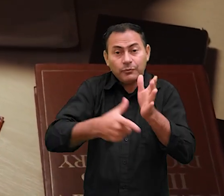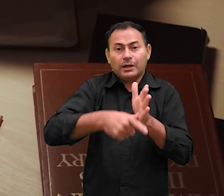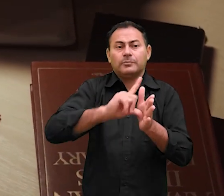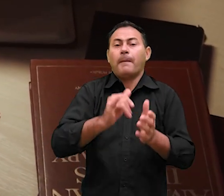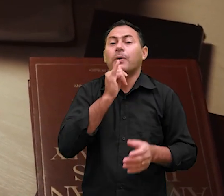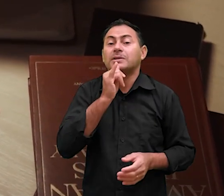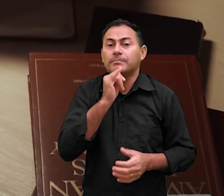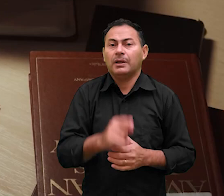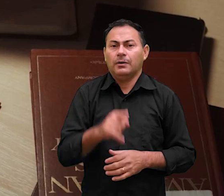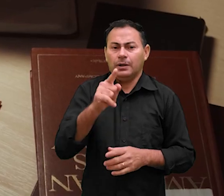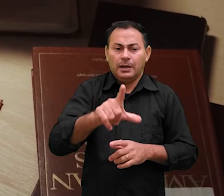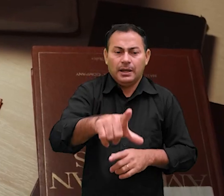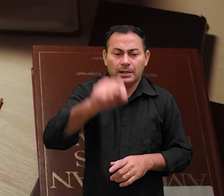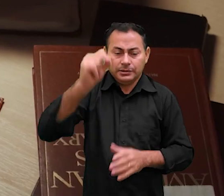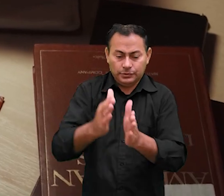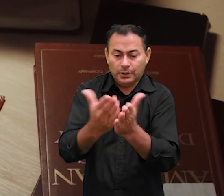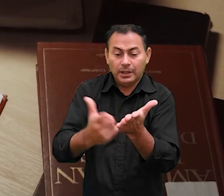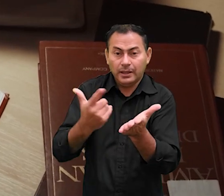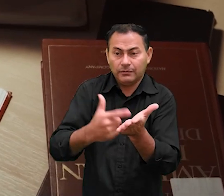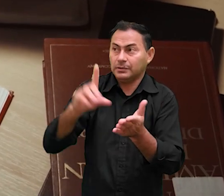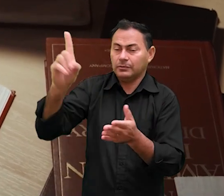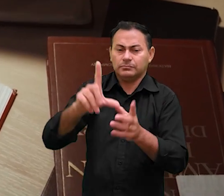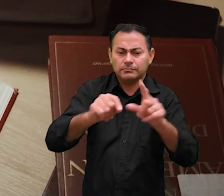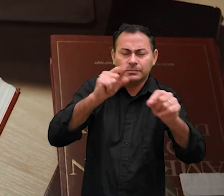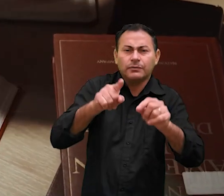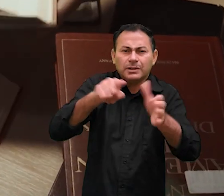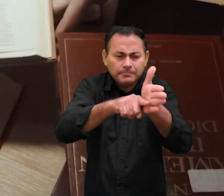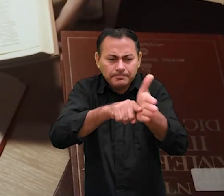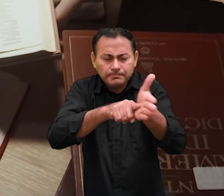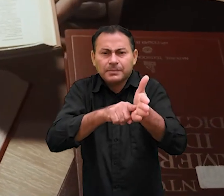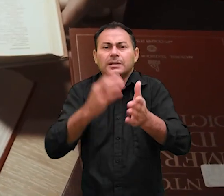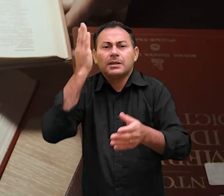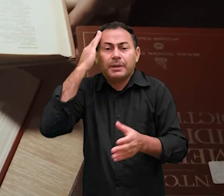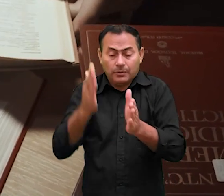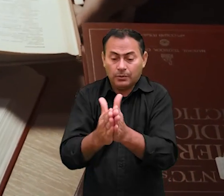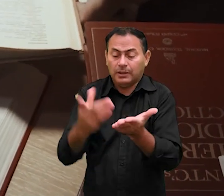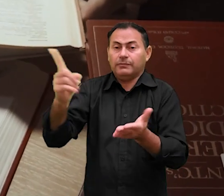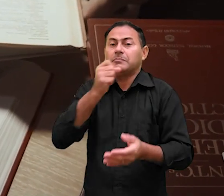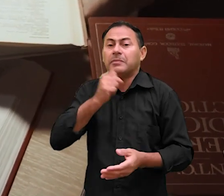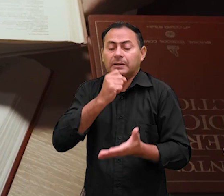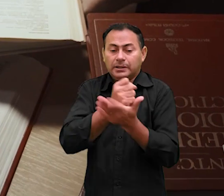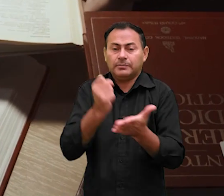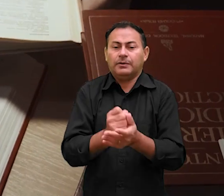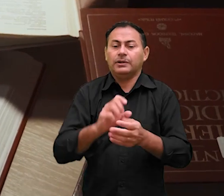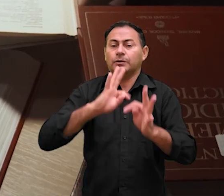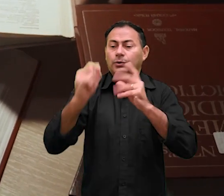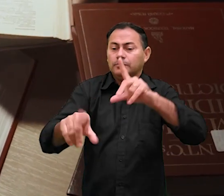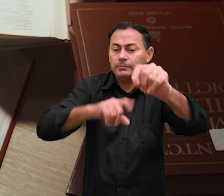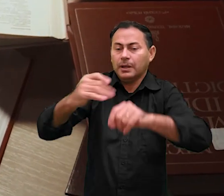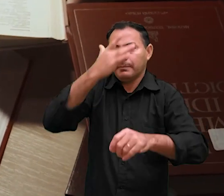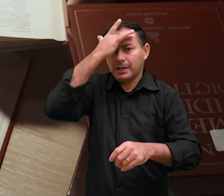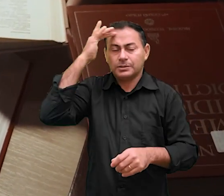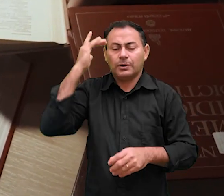sugerimos. Por exemplo, a seleção dos livros. Se você pesquisar, vai descobrir que os livros do Velho Testamento foram todos selecionados